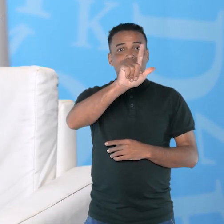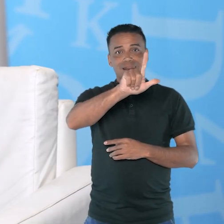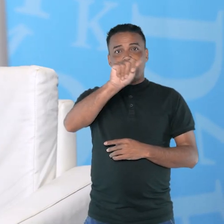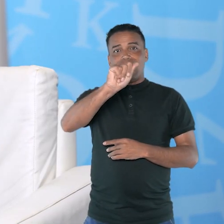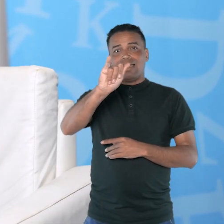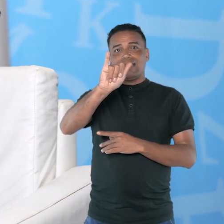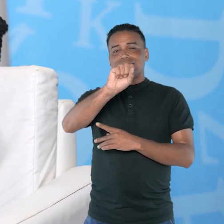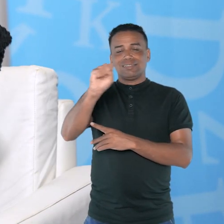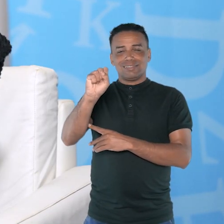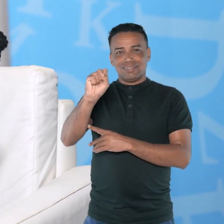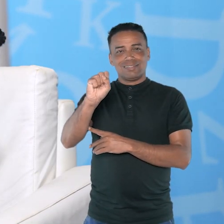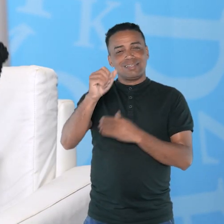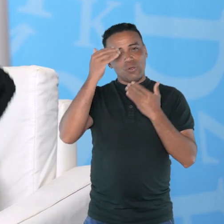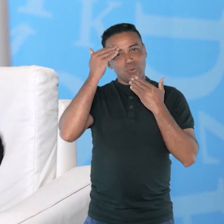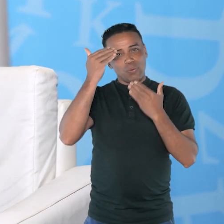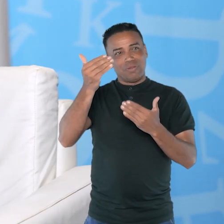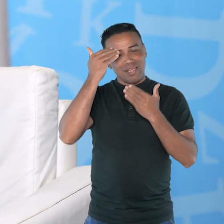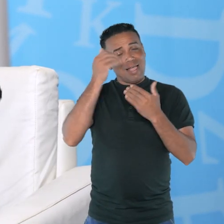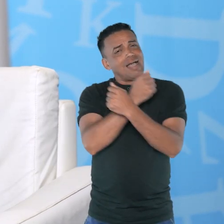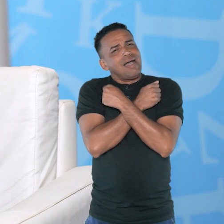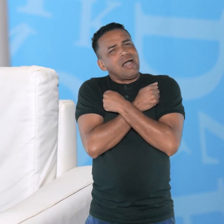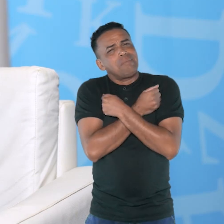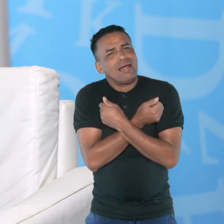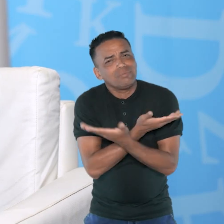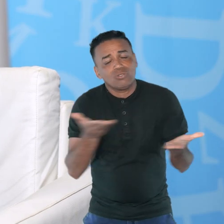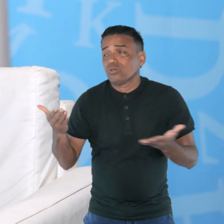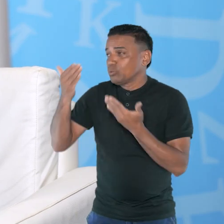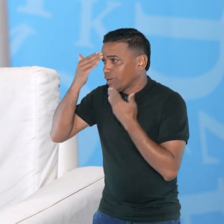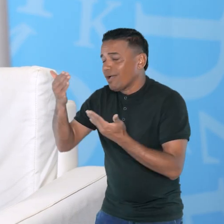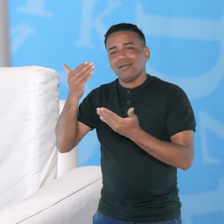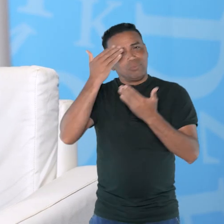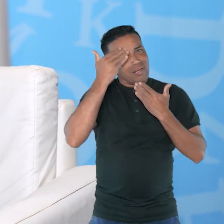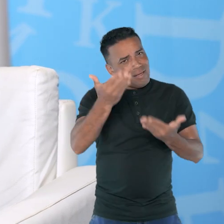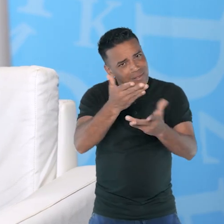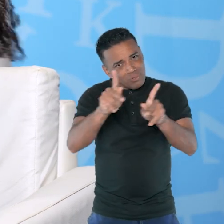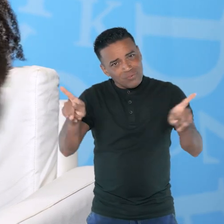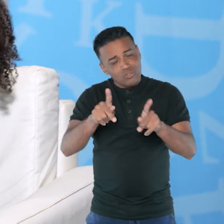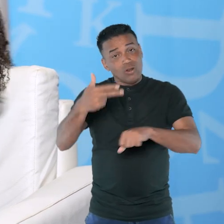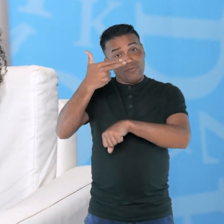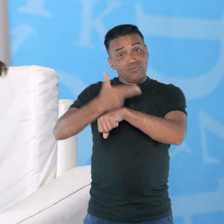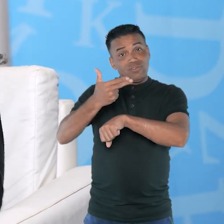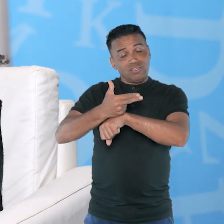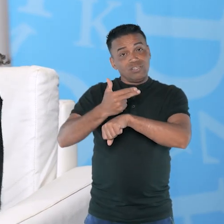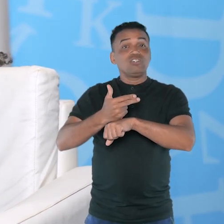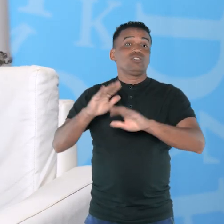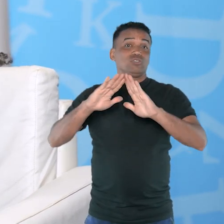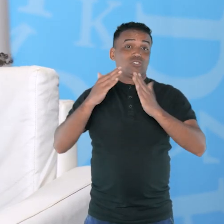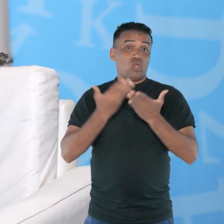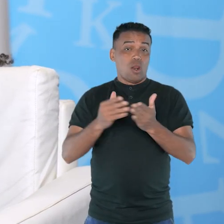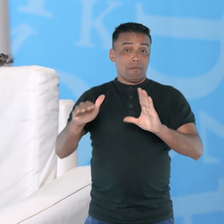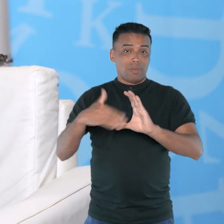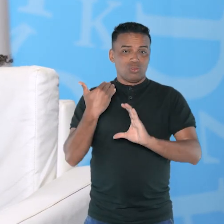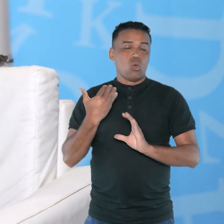Ai, gente, massa demais. Eu vou Obrigada, abraçar tá? todos vocês. Imagina, obrigada a você, professora. Gente, um vídeo super legal do Colégio Dom Eliseu hoje.